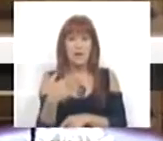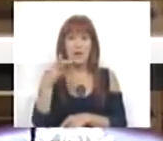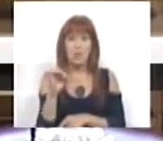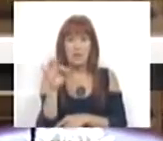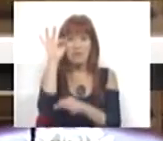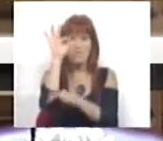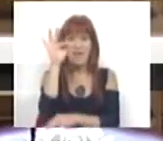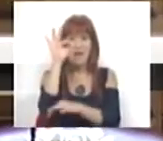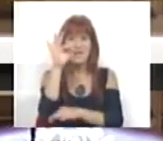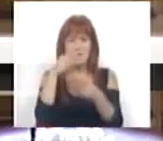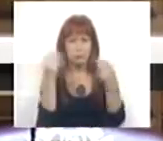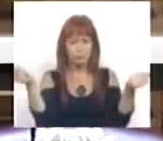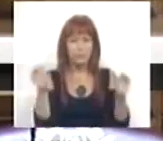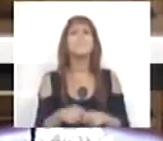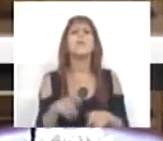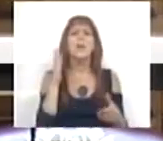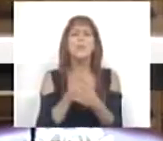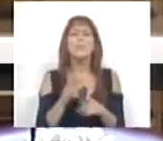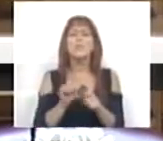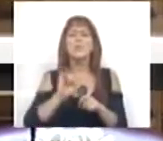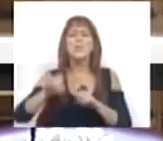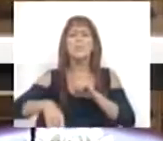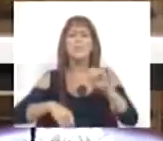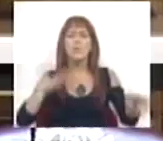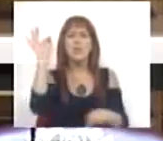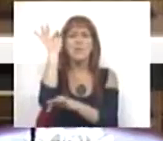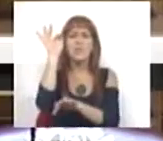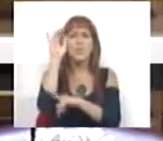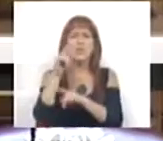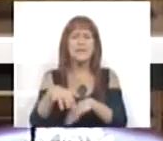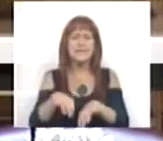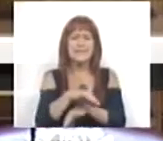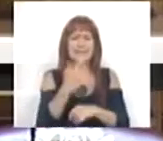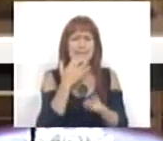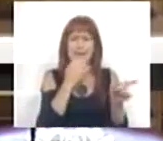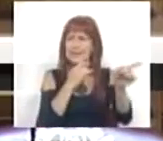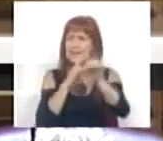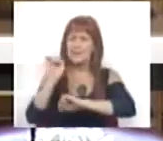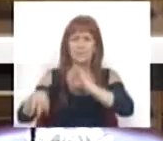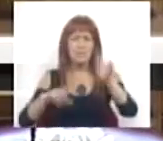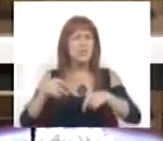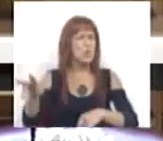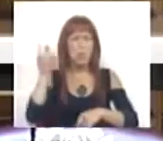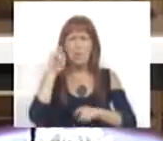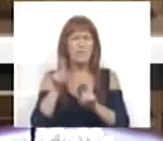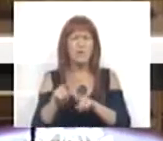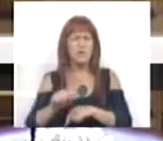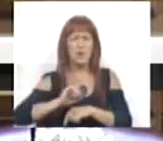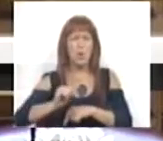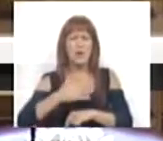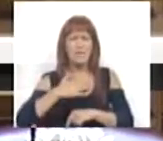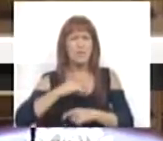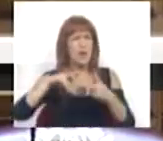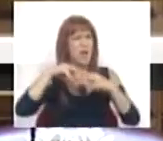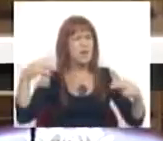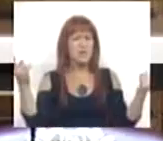1.168 freguesias. Foi um processo de eliminação de freguesias a régua e esquadro, sem ouvir e contra a vontade